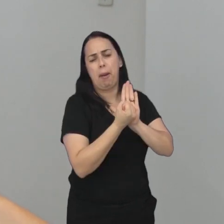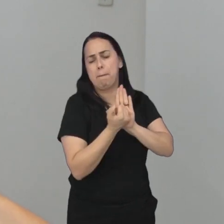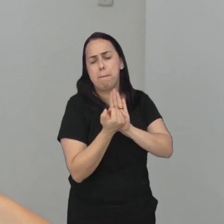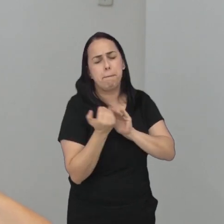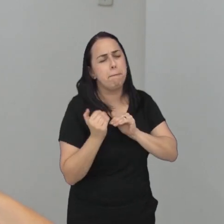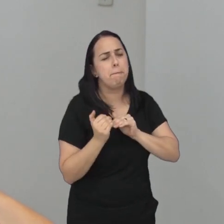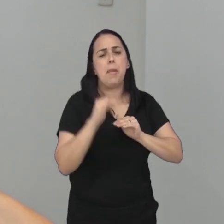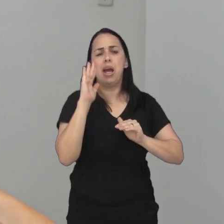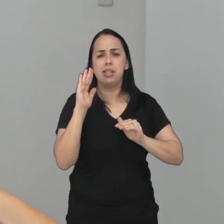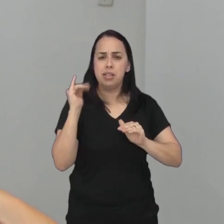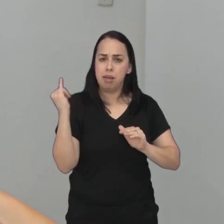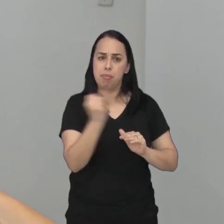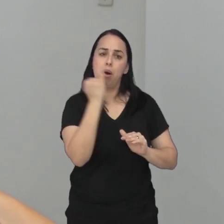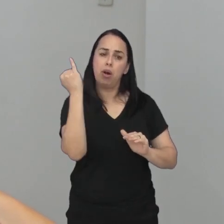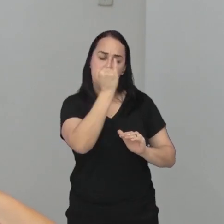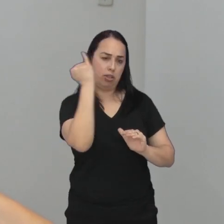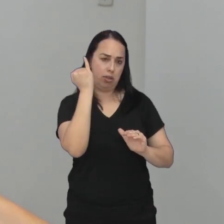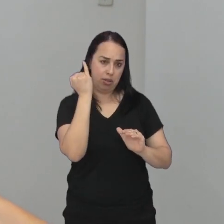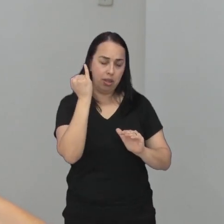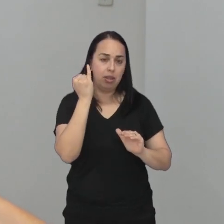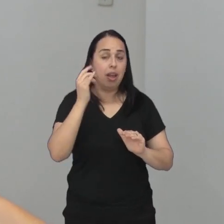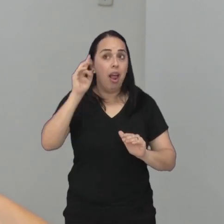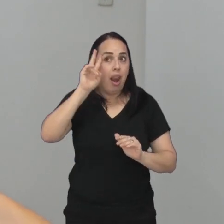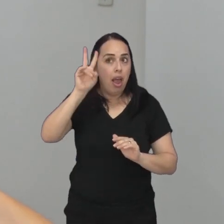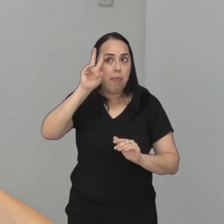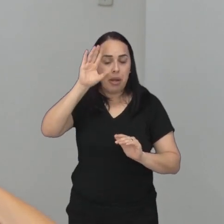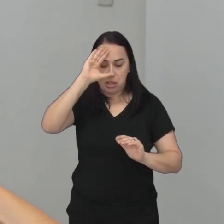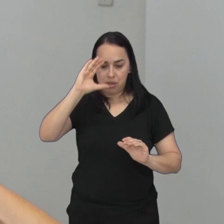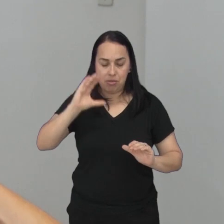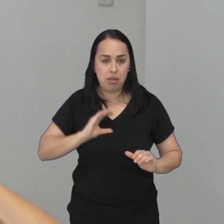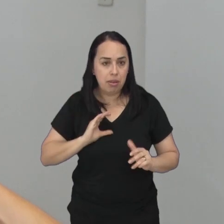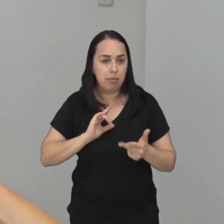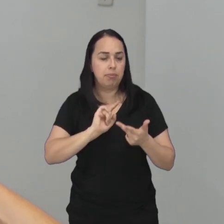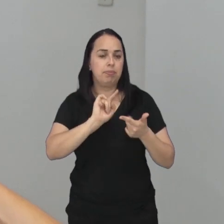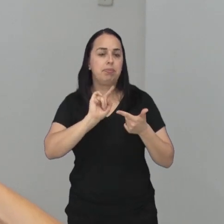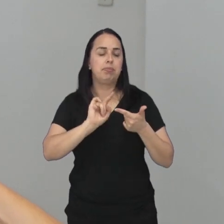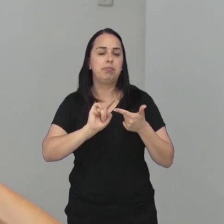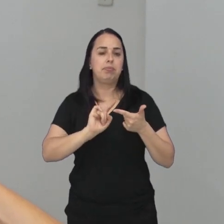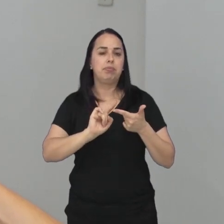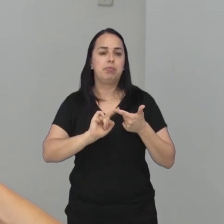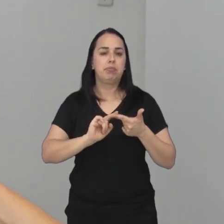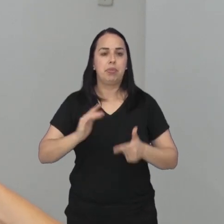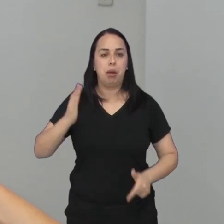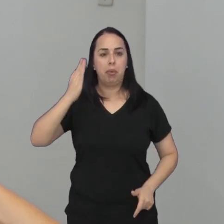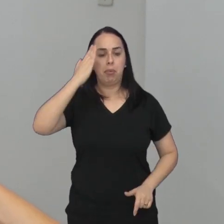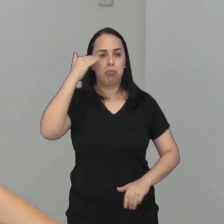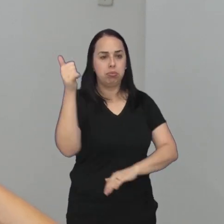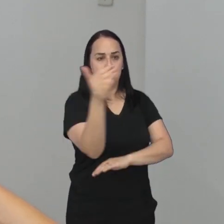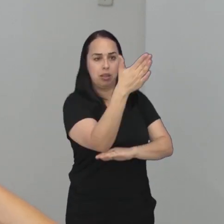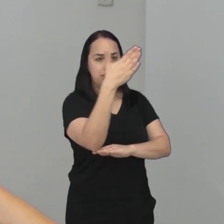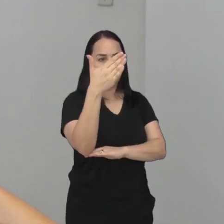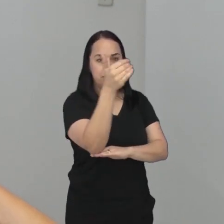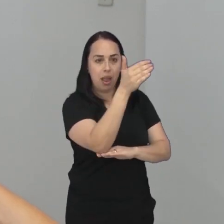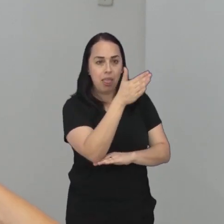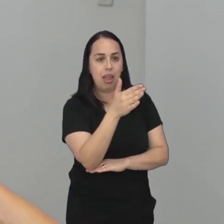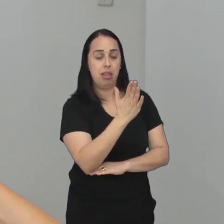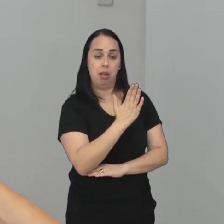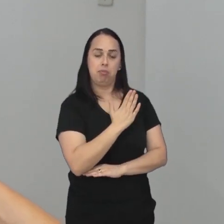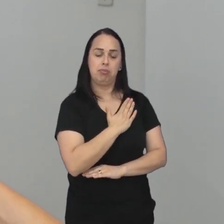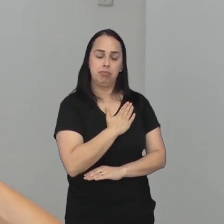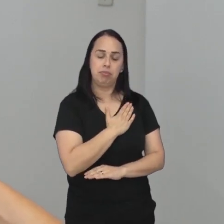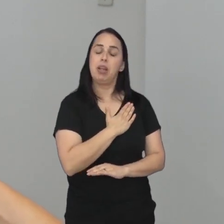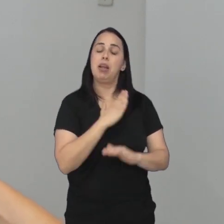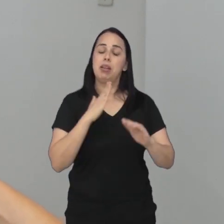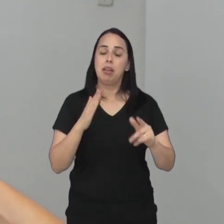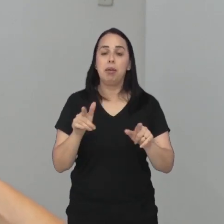símbolos mais importantes que nós temos no país, um símbolo que resgata a cidadania, resgata o patriotismo e assim